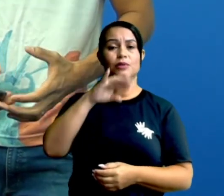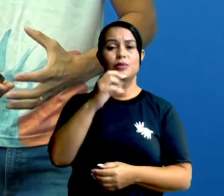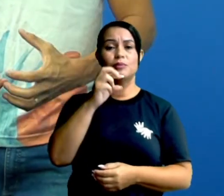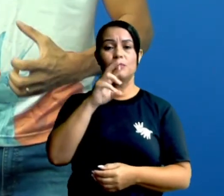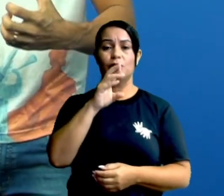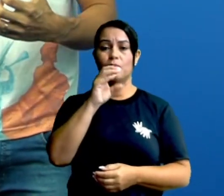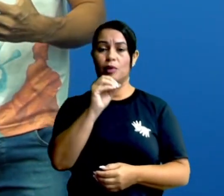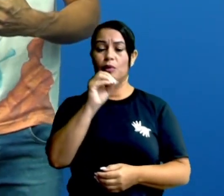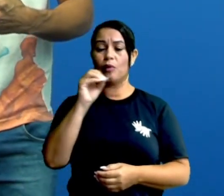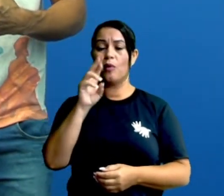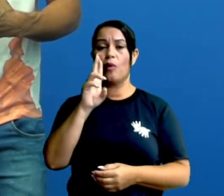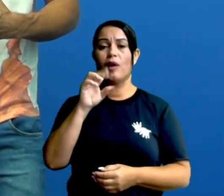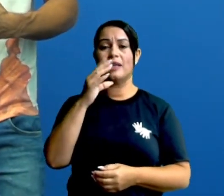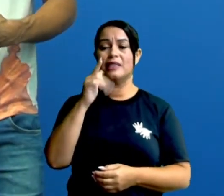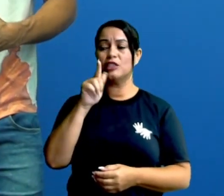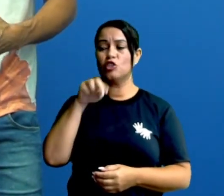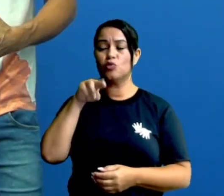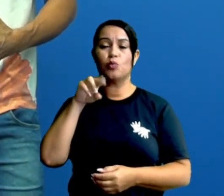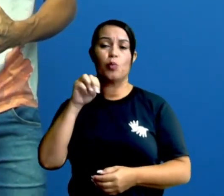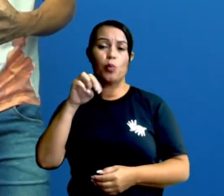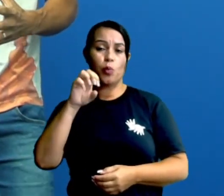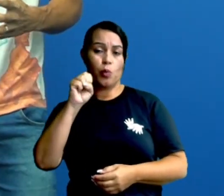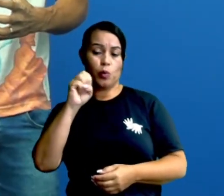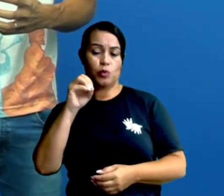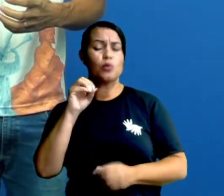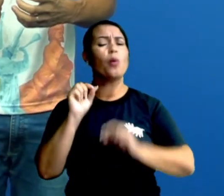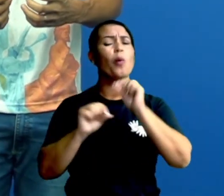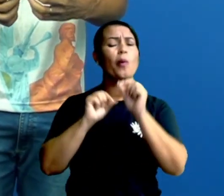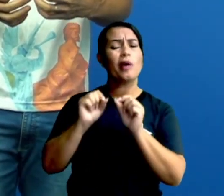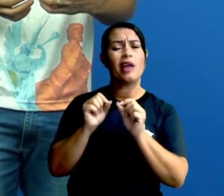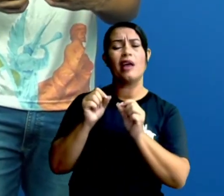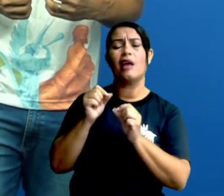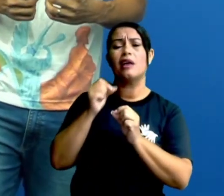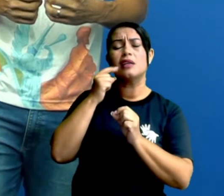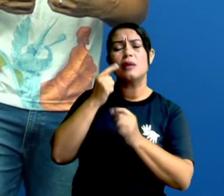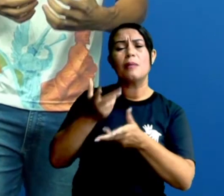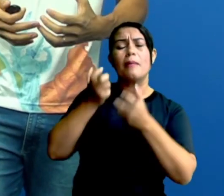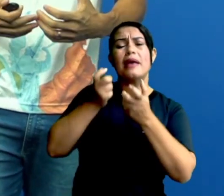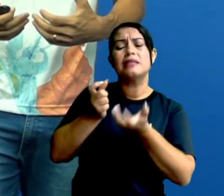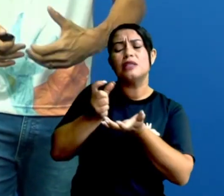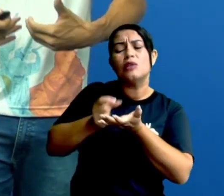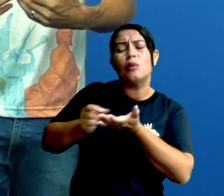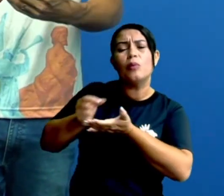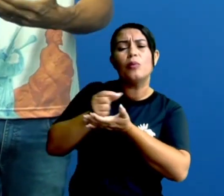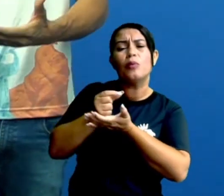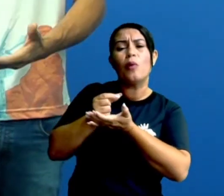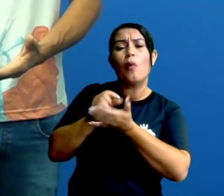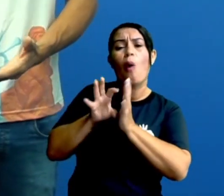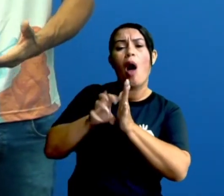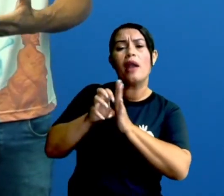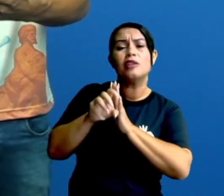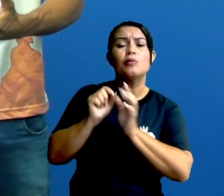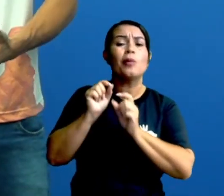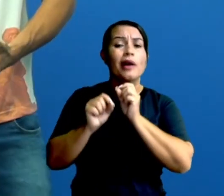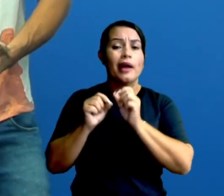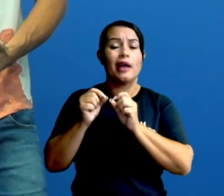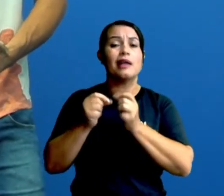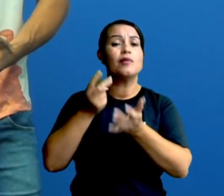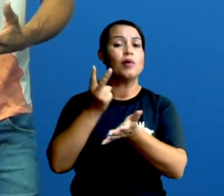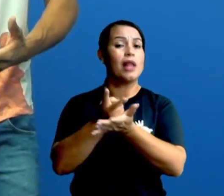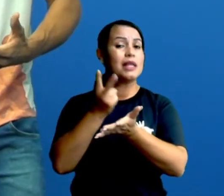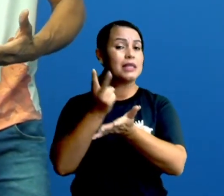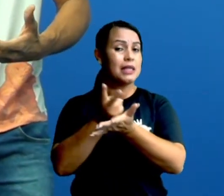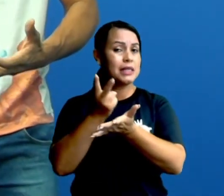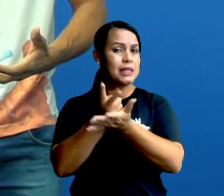micro-organismos, né? Quando a gente fala de micro-organismo, automaticamente vem na nossa mente a ideia de que esses micro-organismos vão